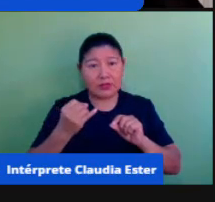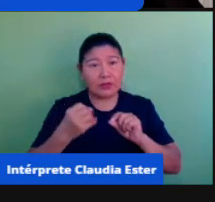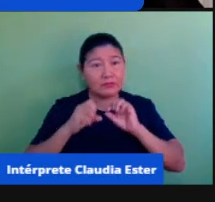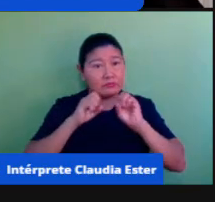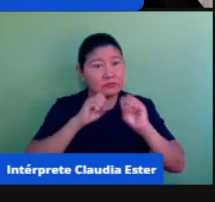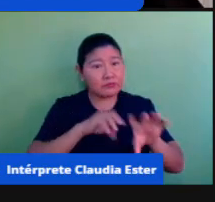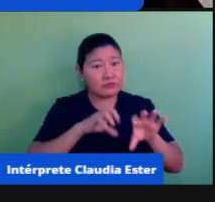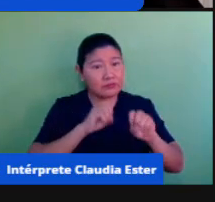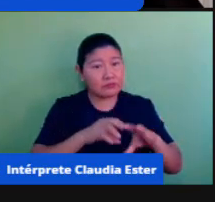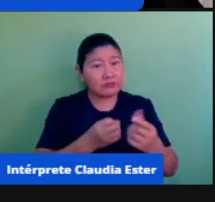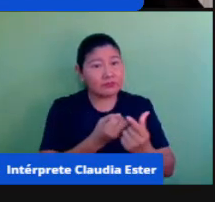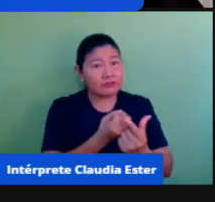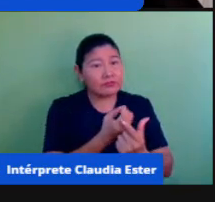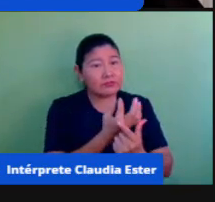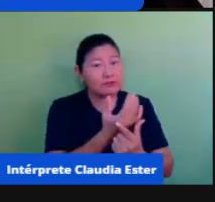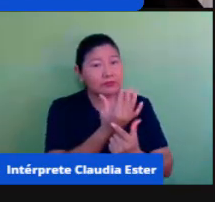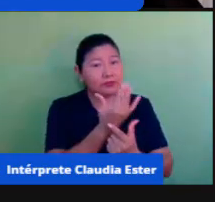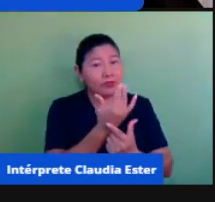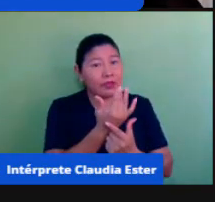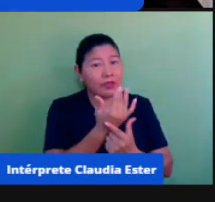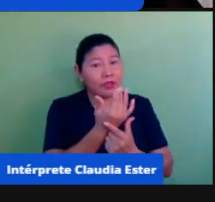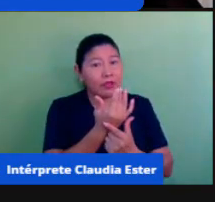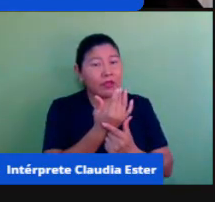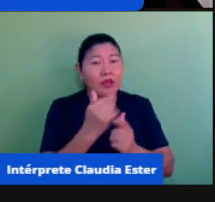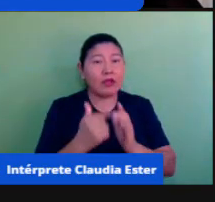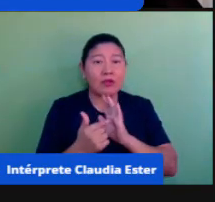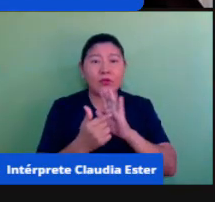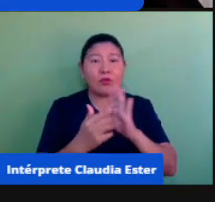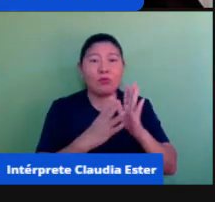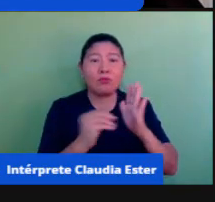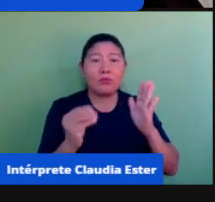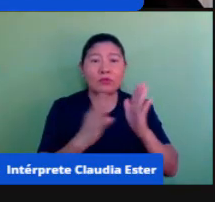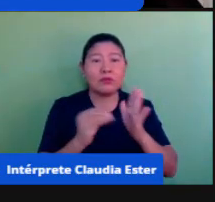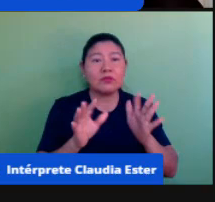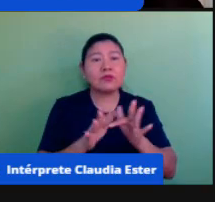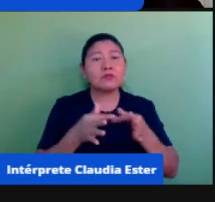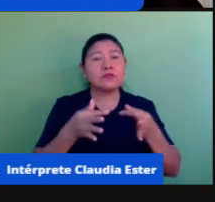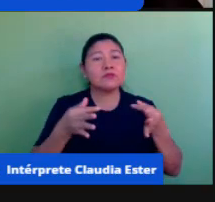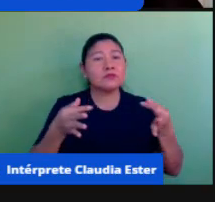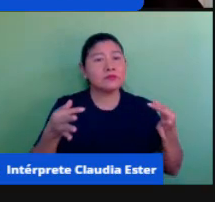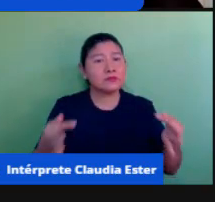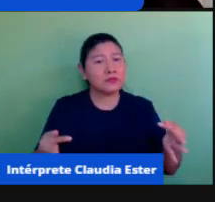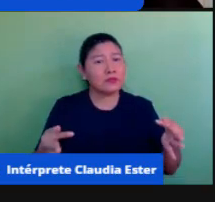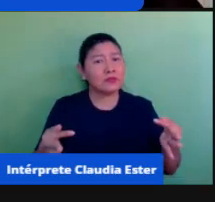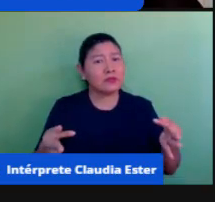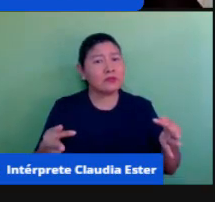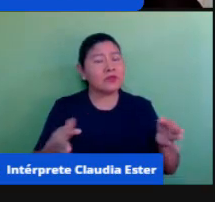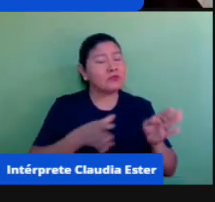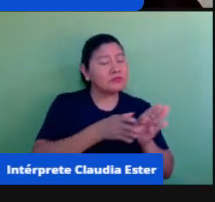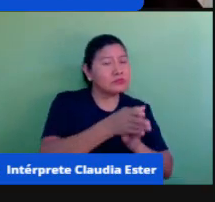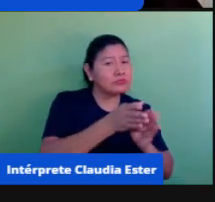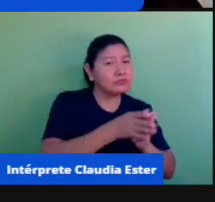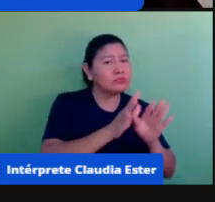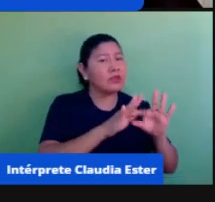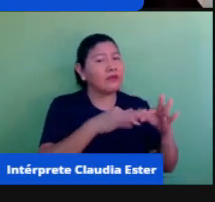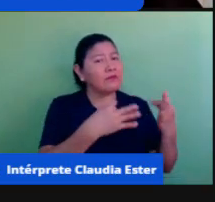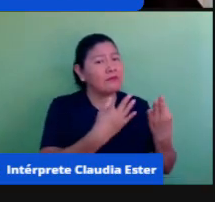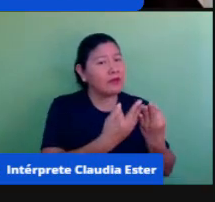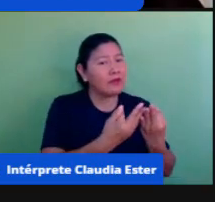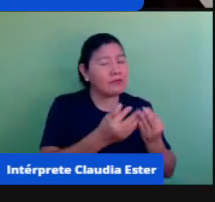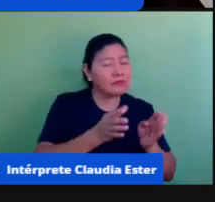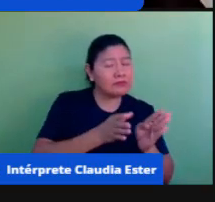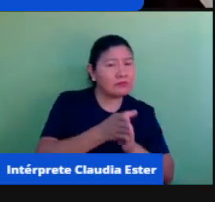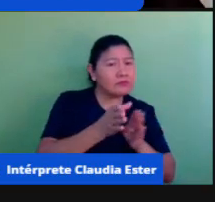forma mais simples, da forma em que nós hoje temos. É isso que nós temos hoje,